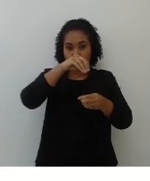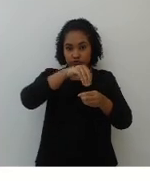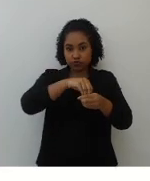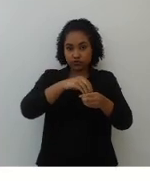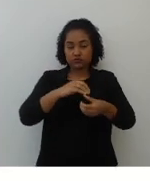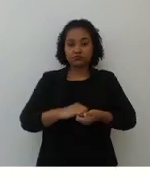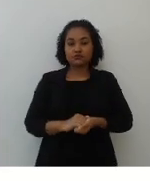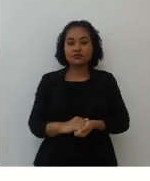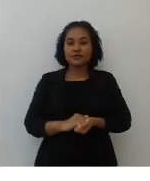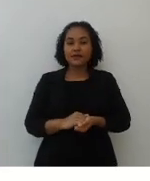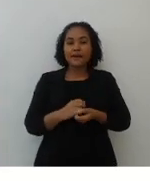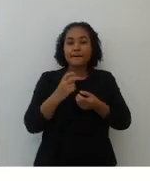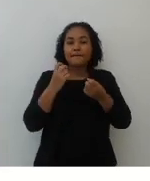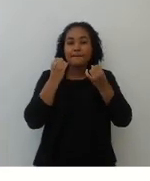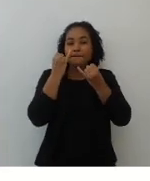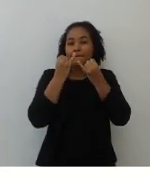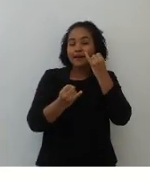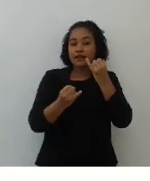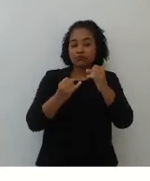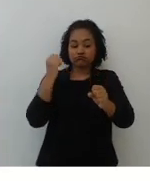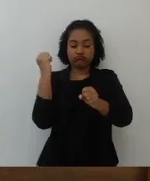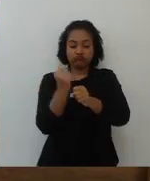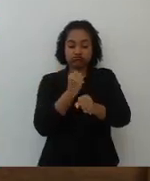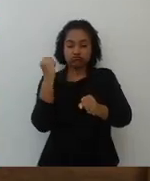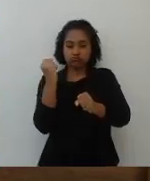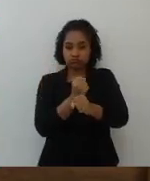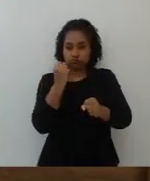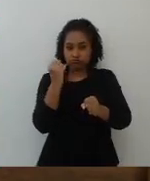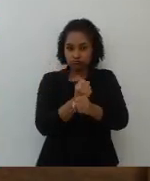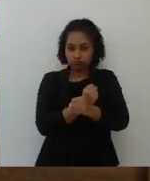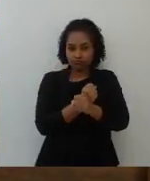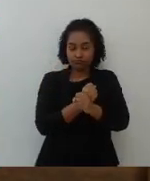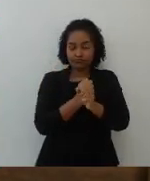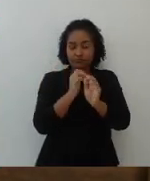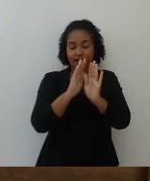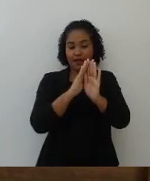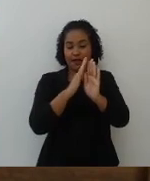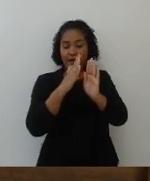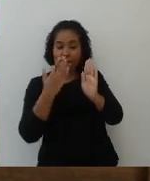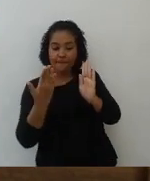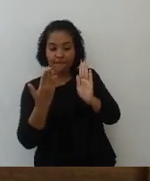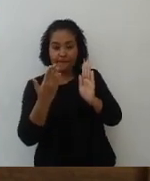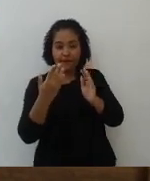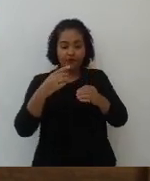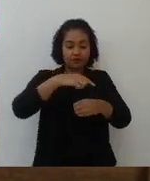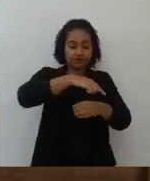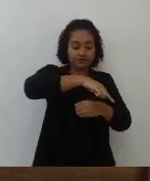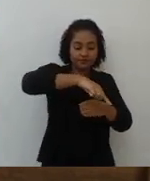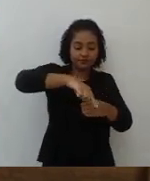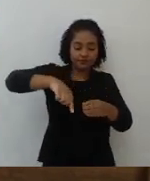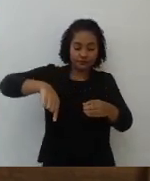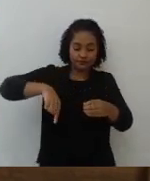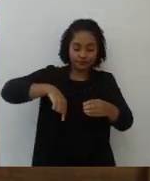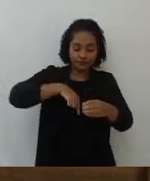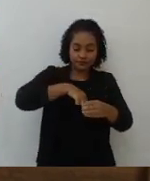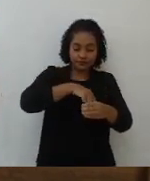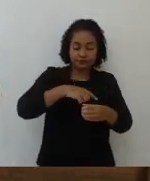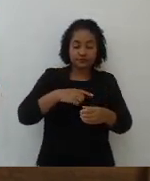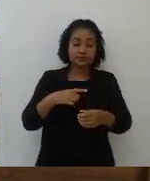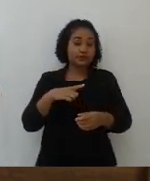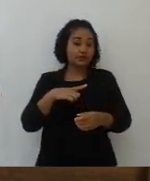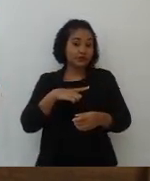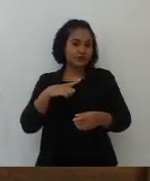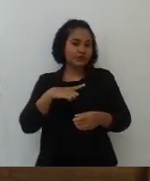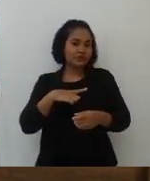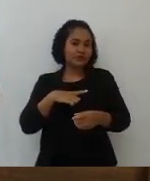de uma fábrica. Pense que existe uma fábrica, a porta seria a membrana plasmática, e internamente é onde a gente vai